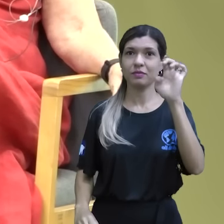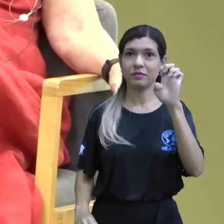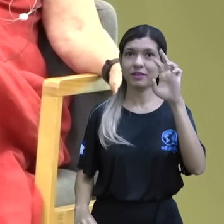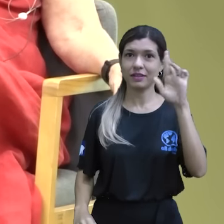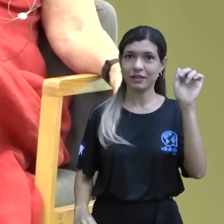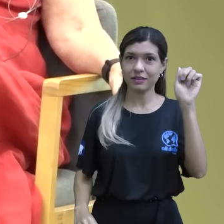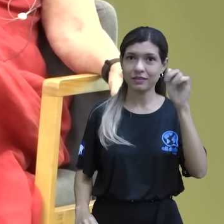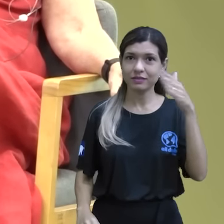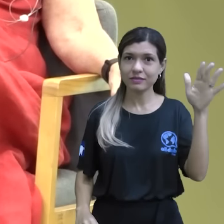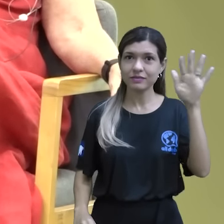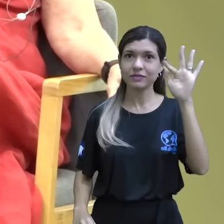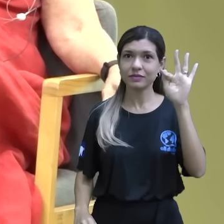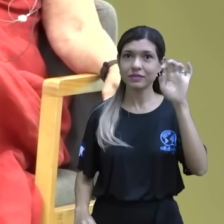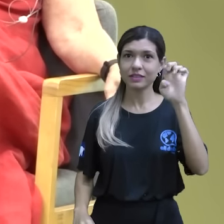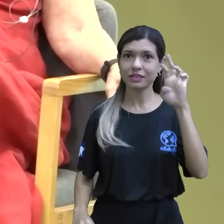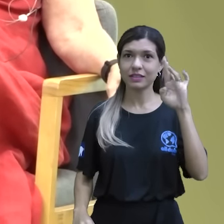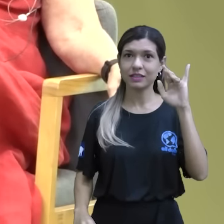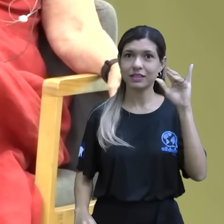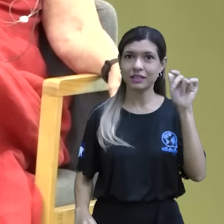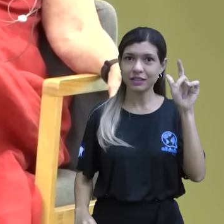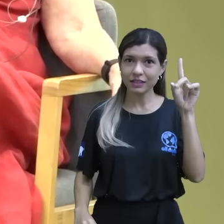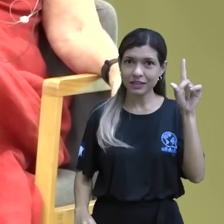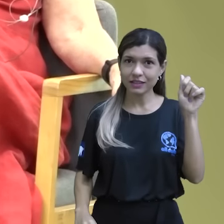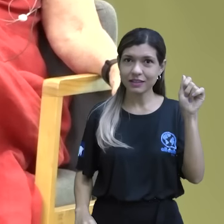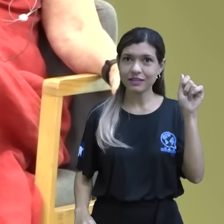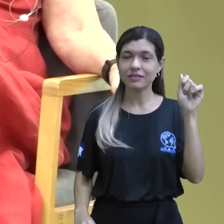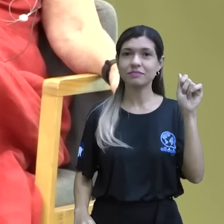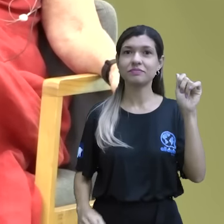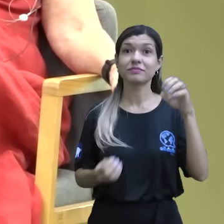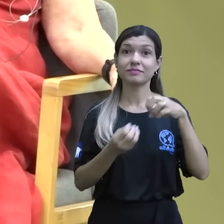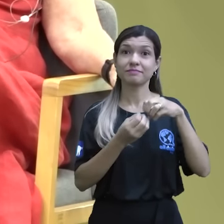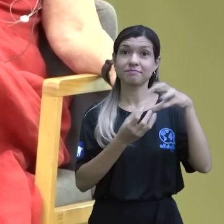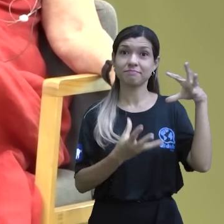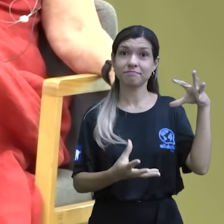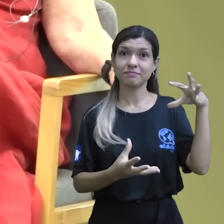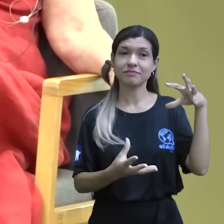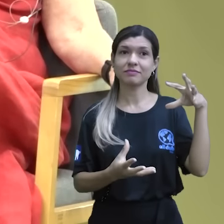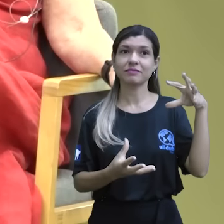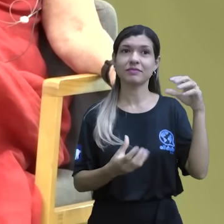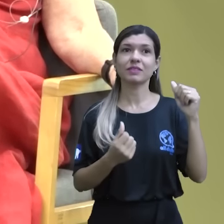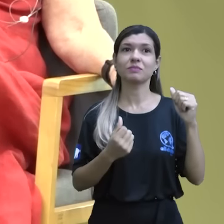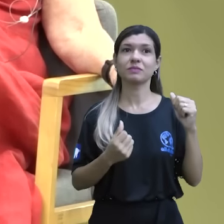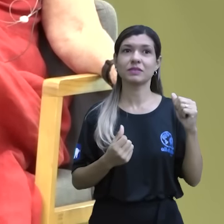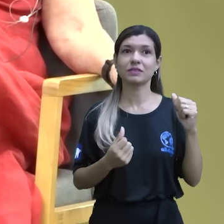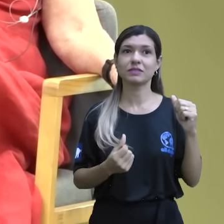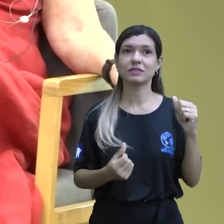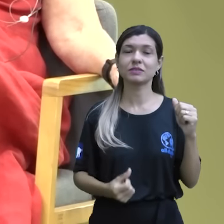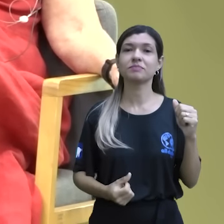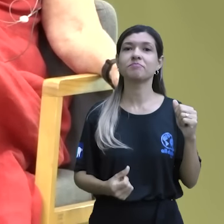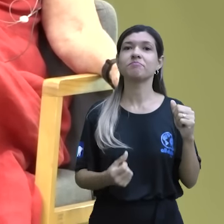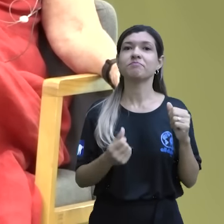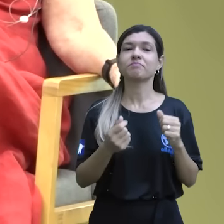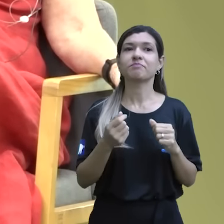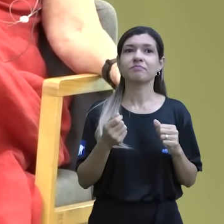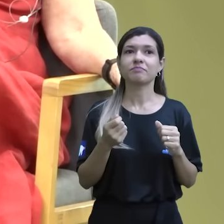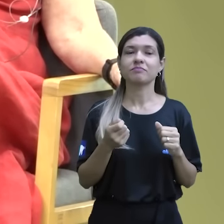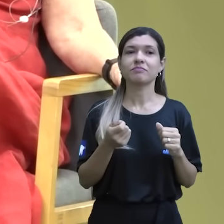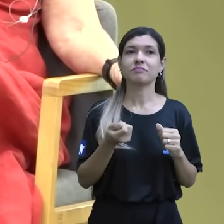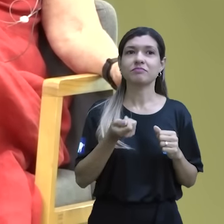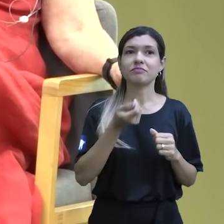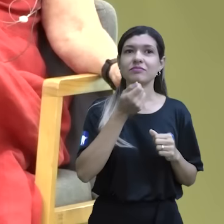é assumidamente um escroque dentro da trama e que corrompe, usando esse verbo, que é repetido inúmeras vezes no texto do Agnaldo,